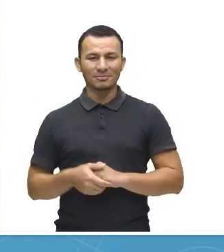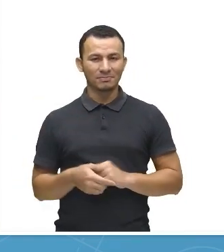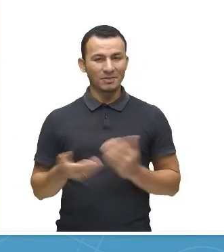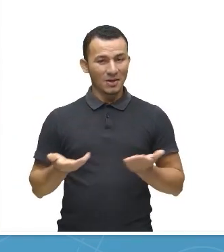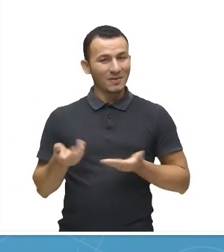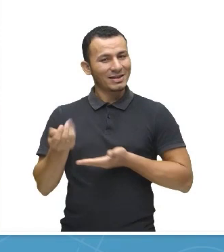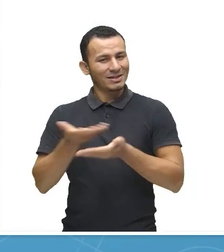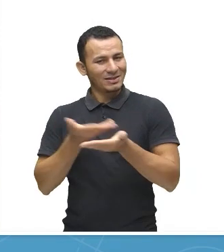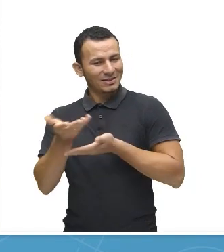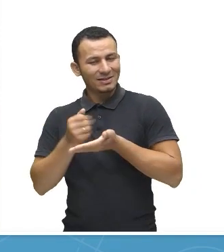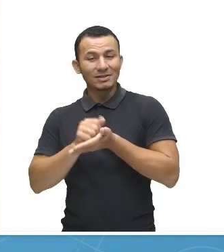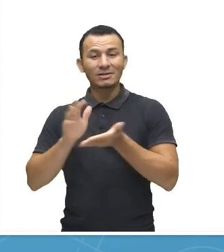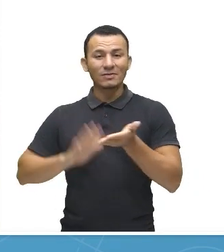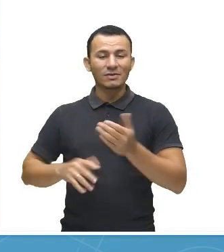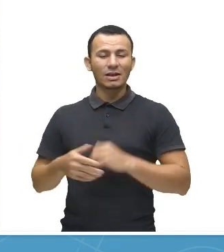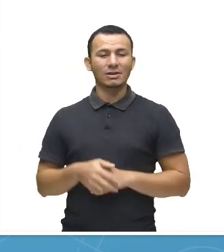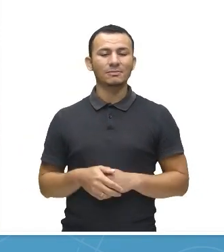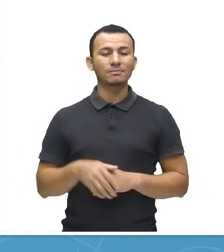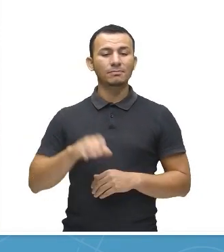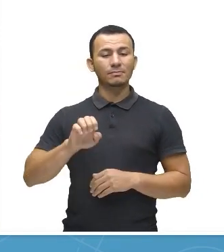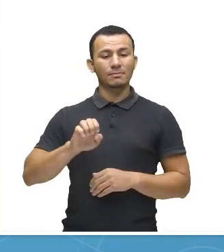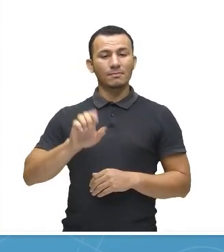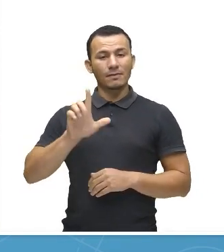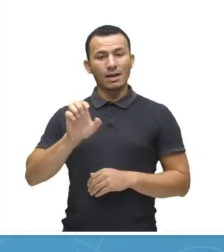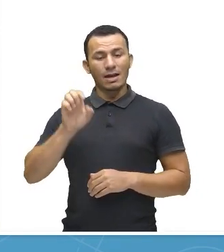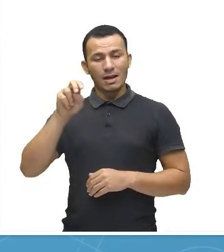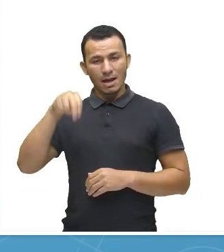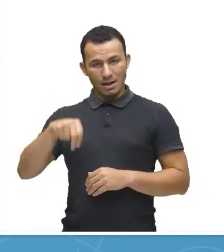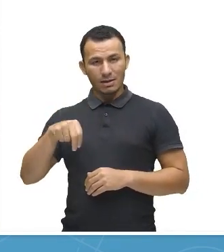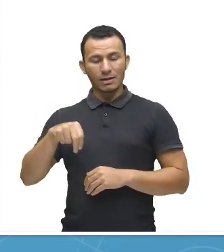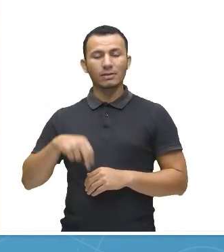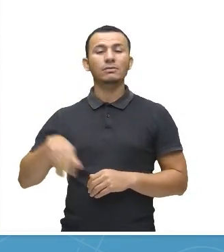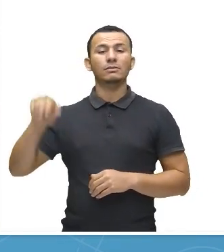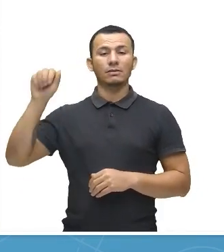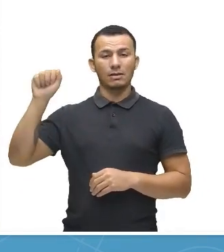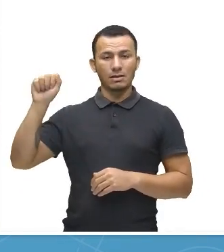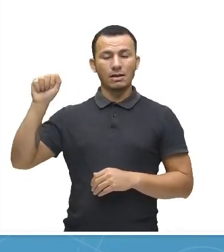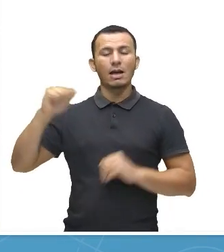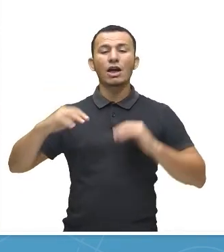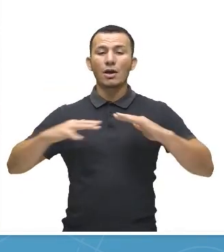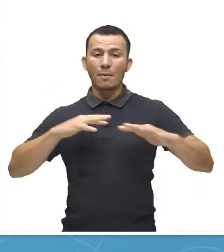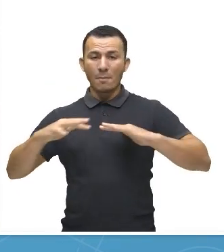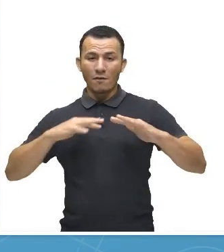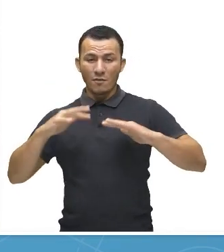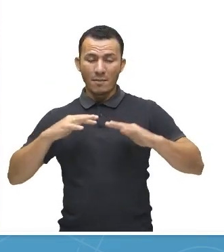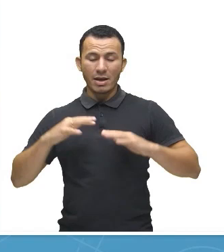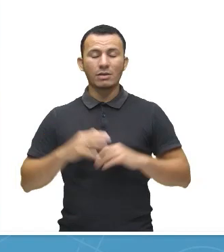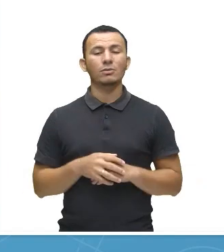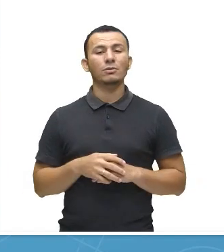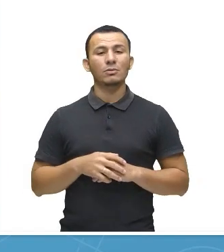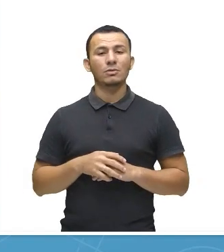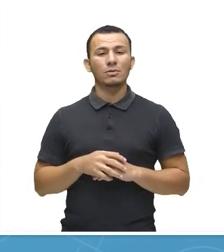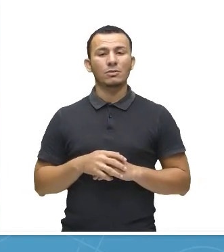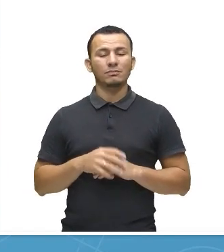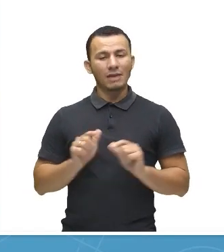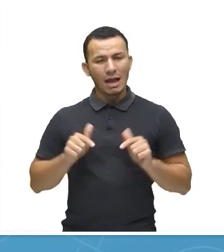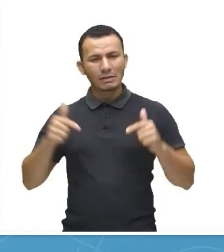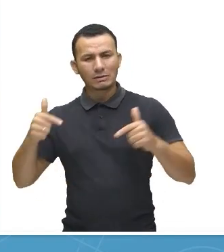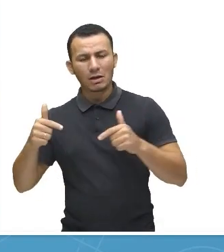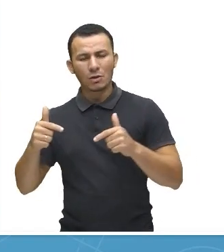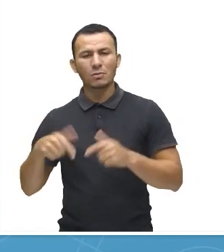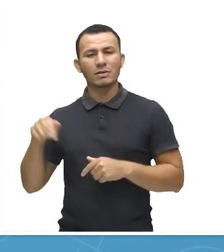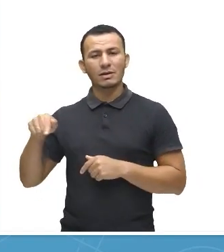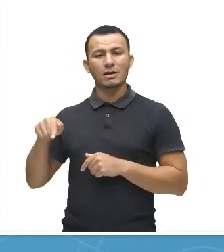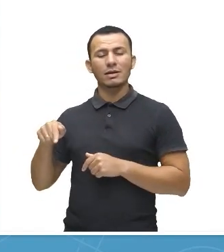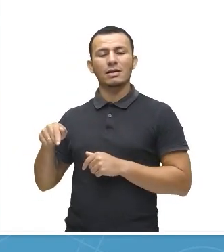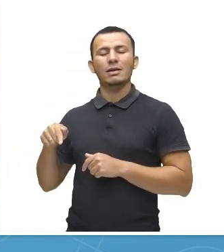E a gente tem aí, ó, a Ellen, ela respondeu letra A, movimento, letra B, reação, letra C,